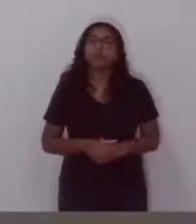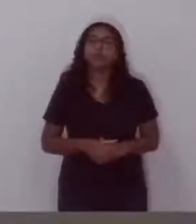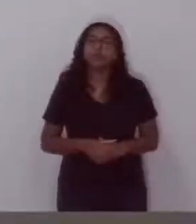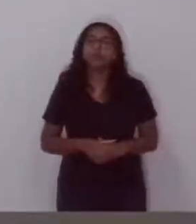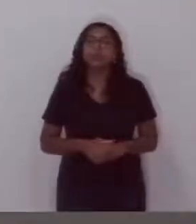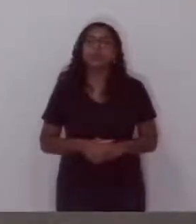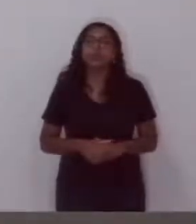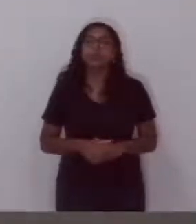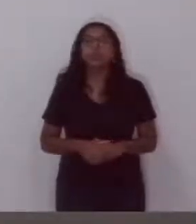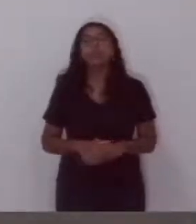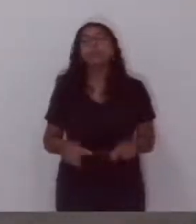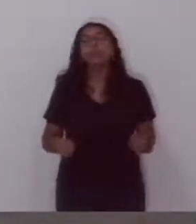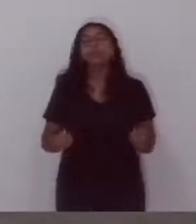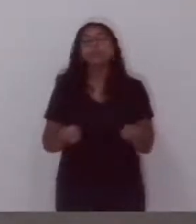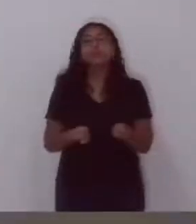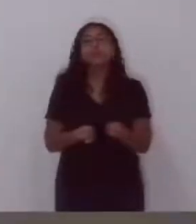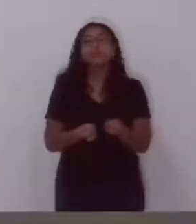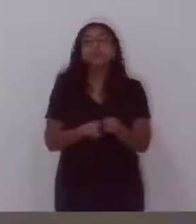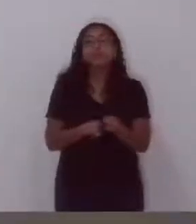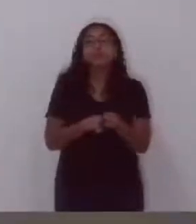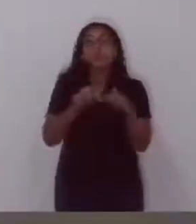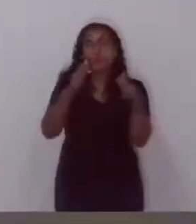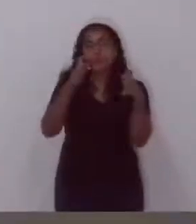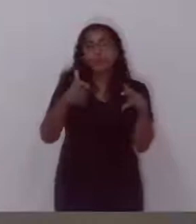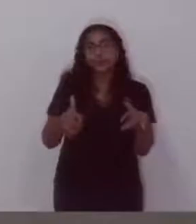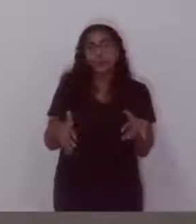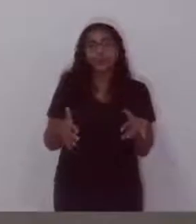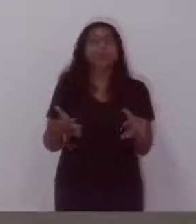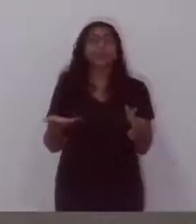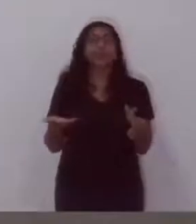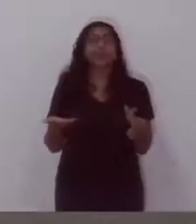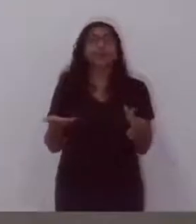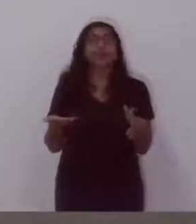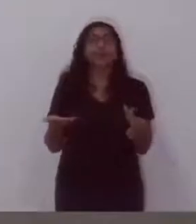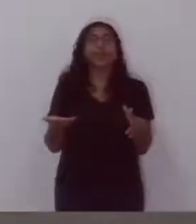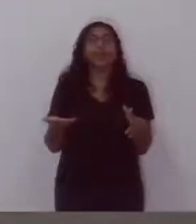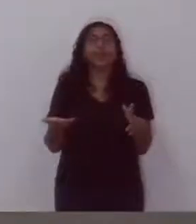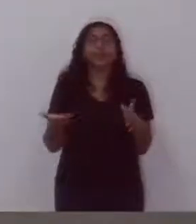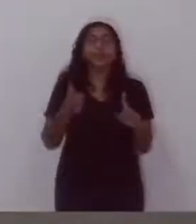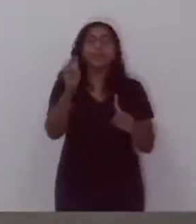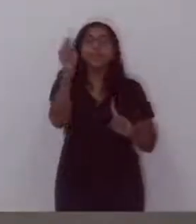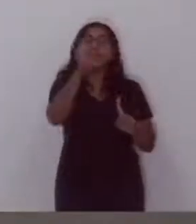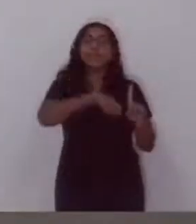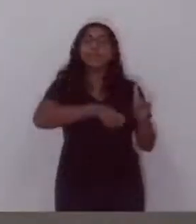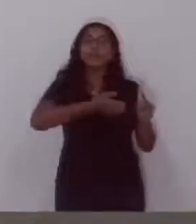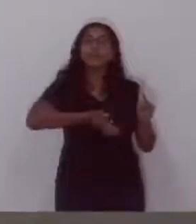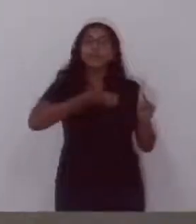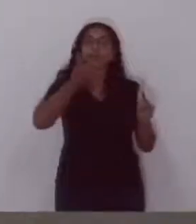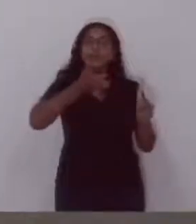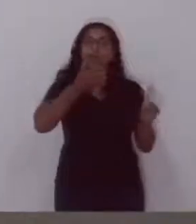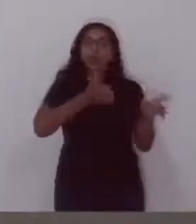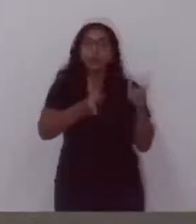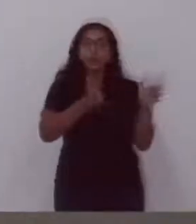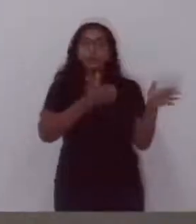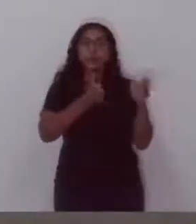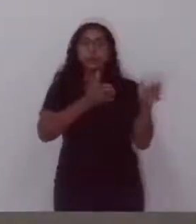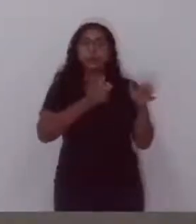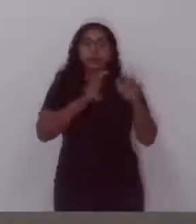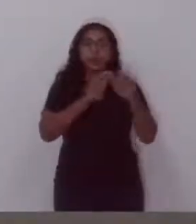Falarei um pouquinho sobre o recesso, alguns vereadores já disseram aqui sobre a importância, né, do